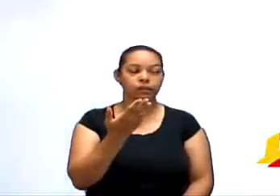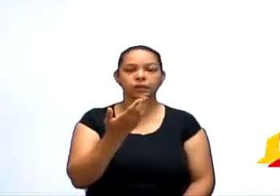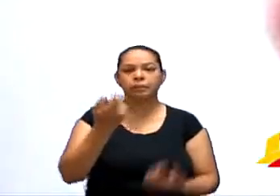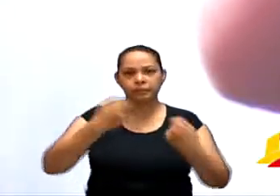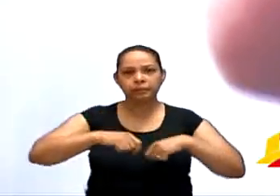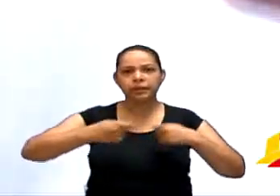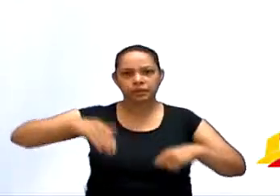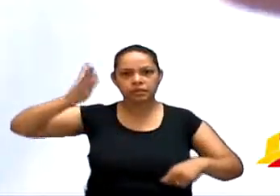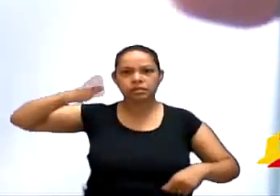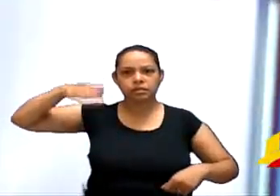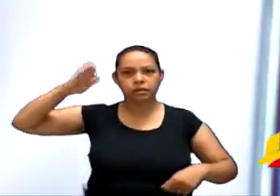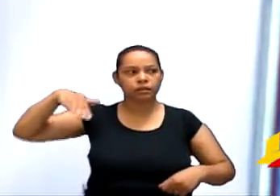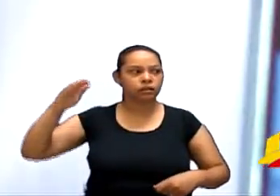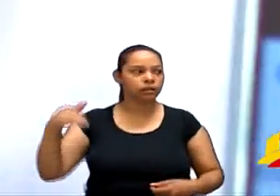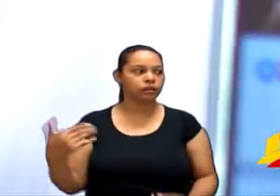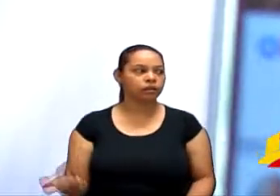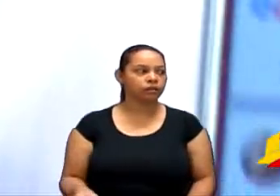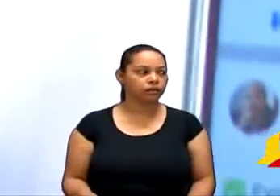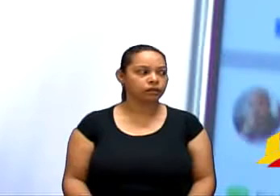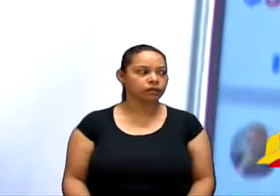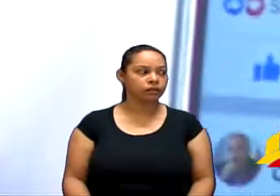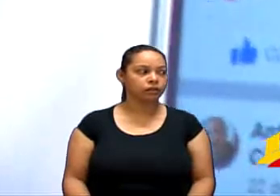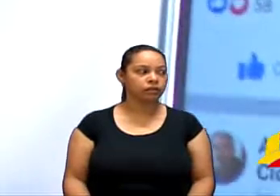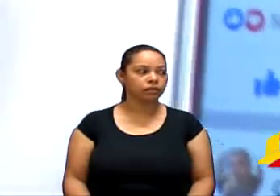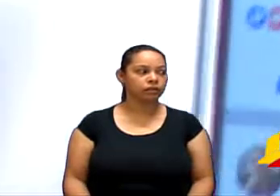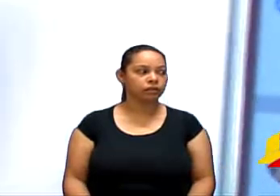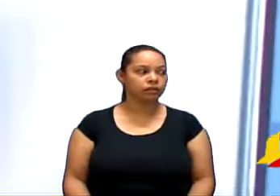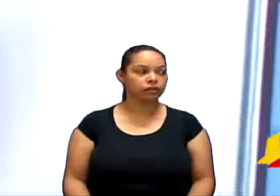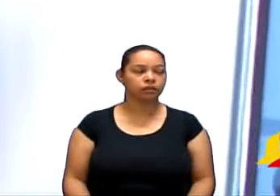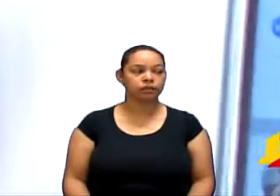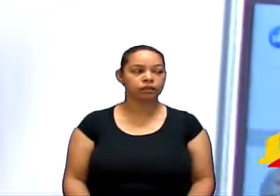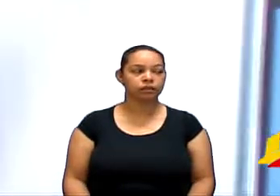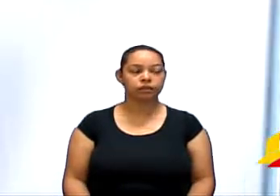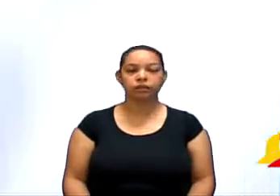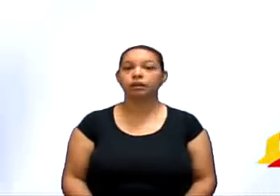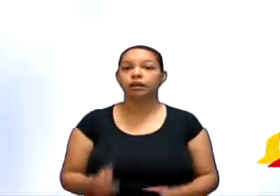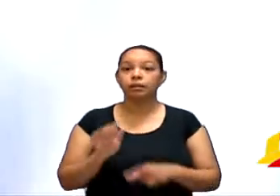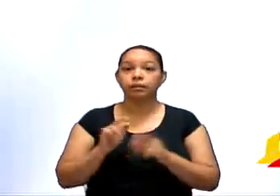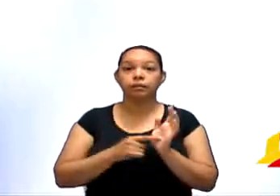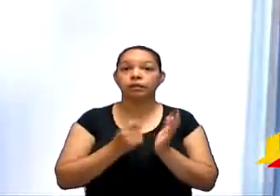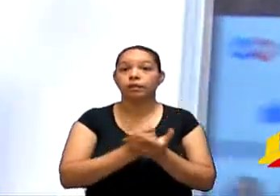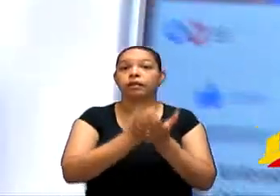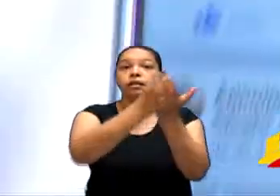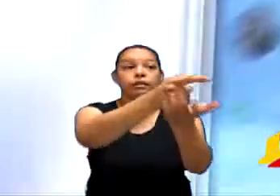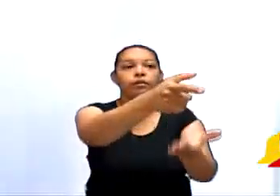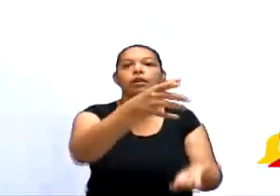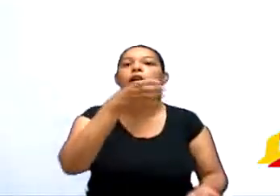eu acho não não tenho só que foi levado para ele tomar ele não quis tomar